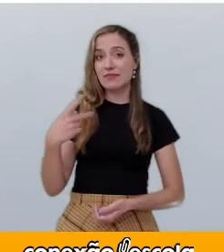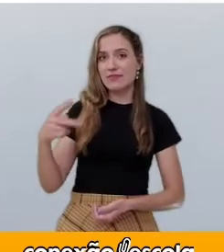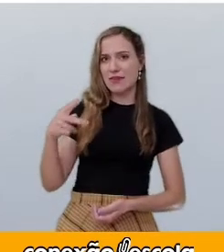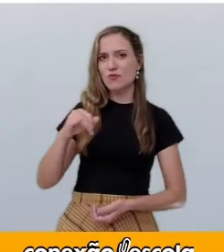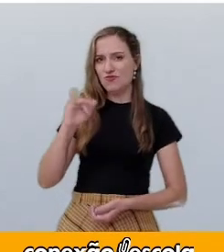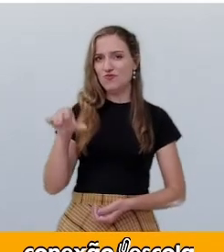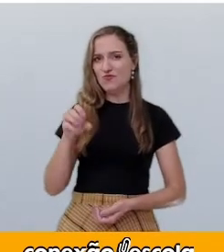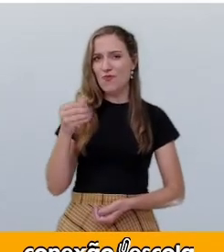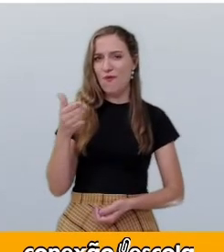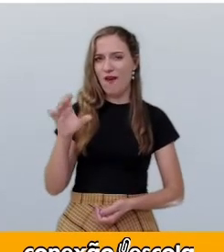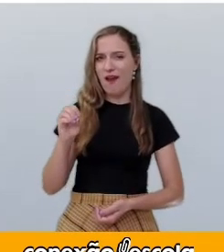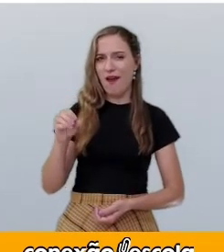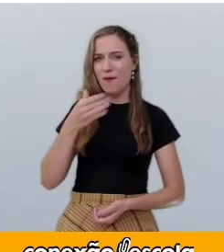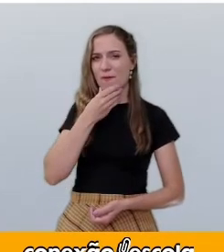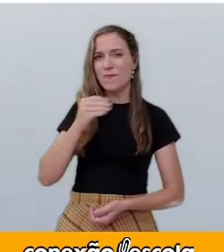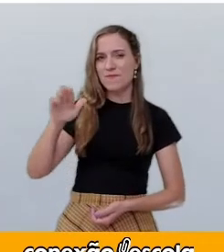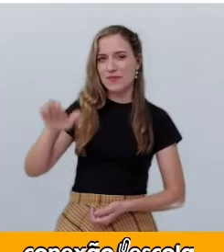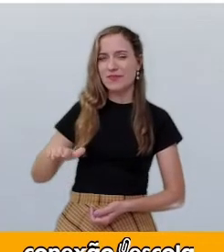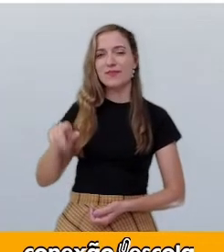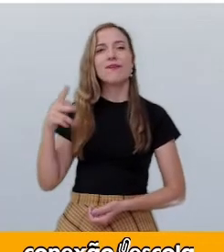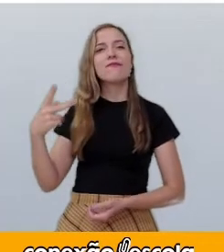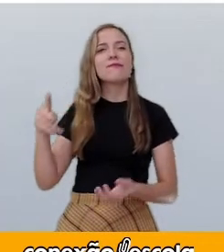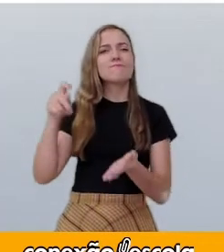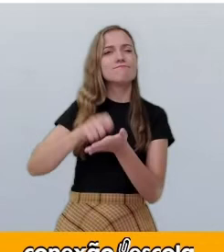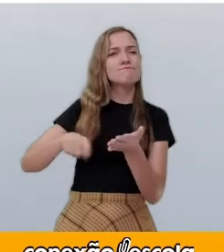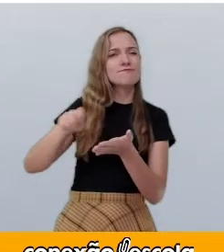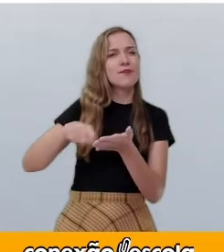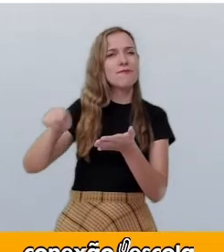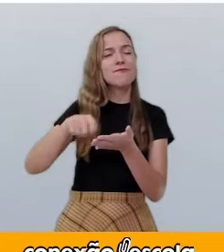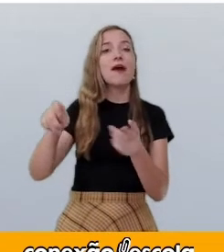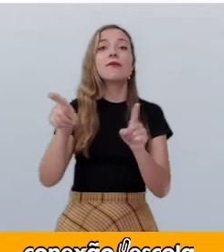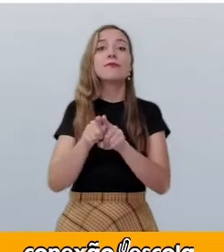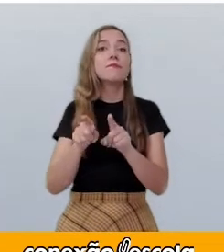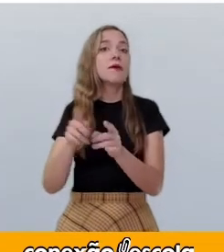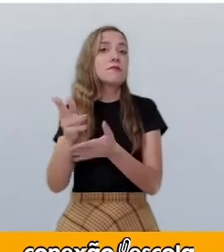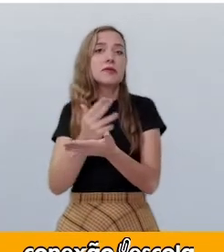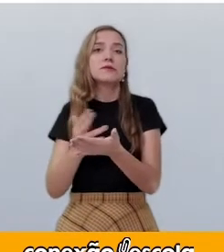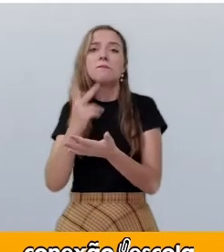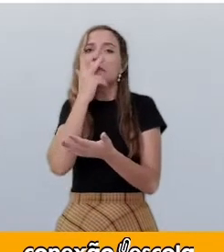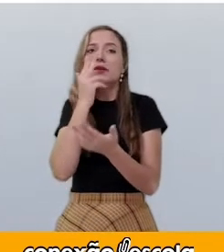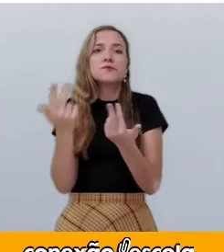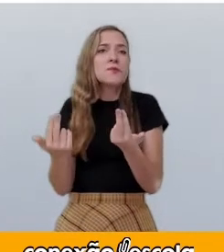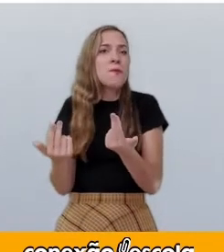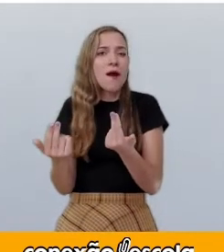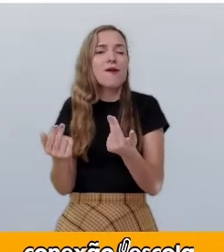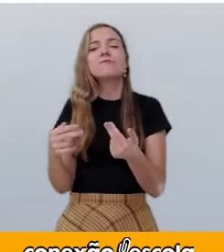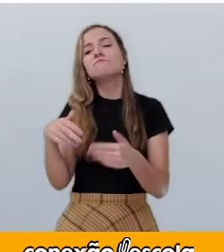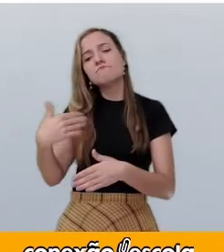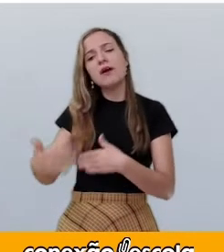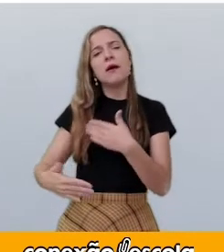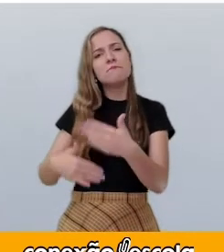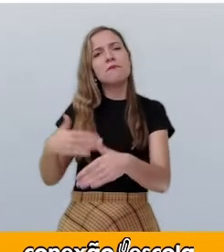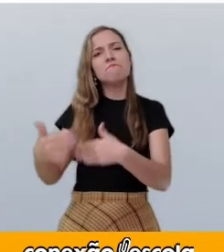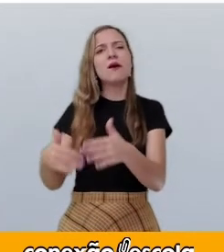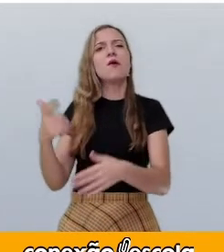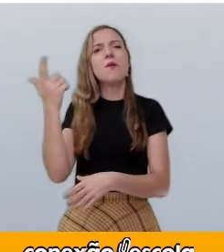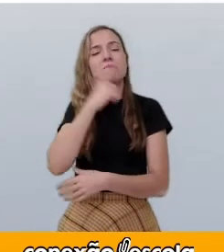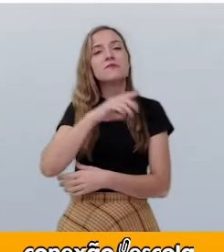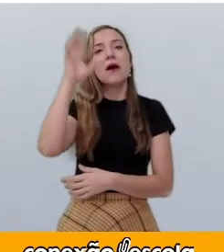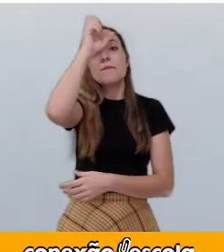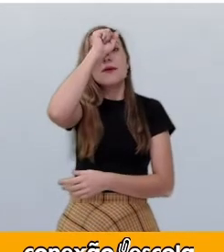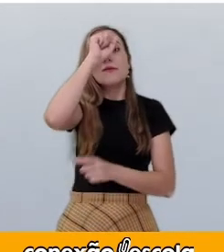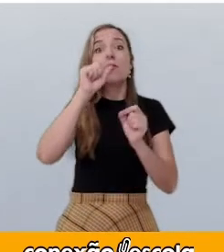para João escrever era como desenhar e com o tempo foi aprendendo Juntar